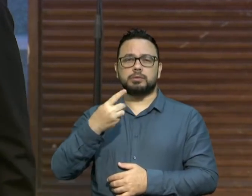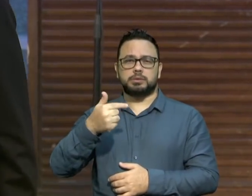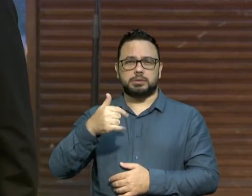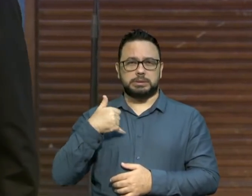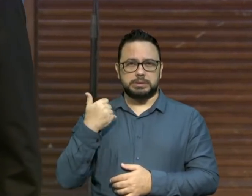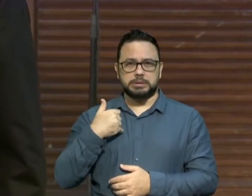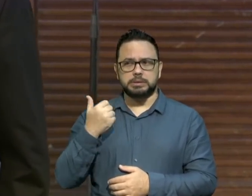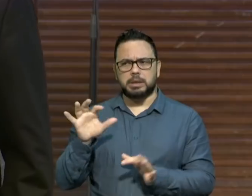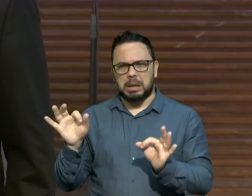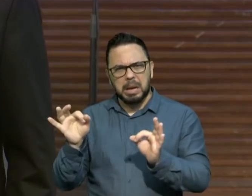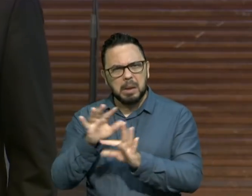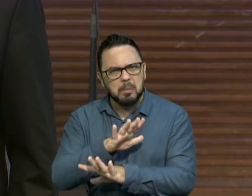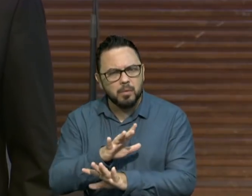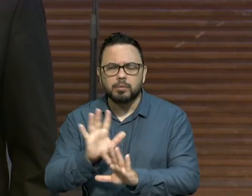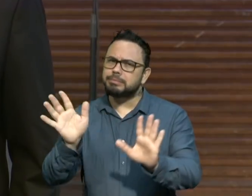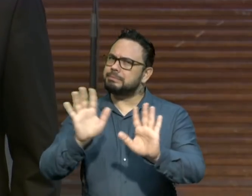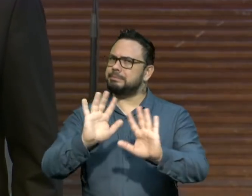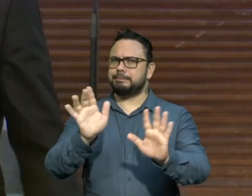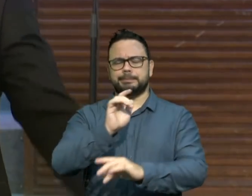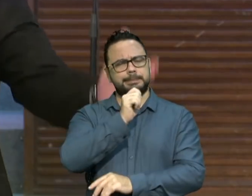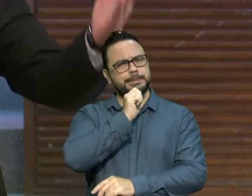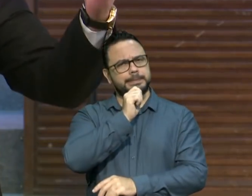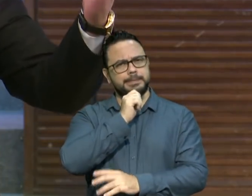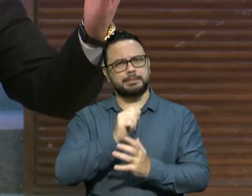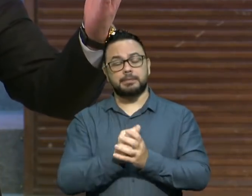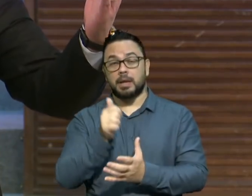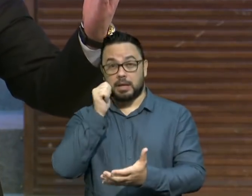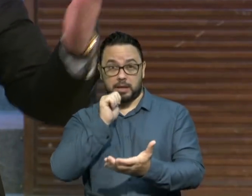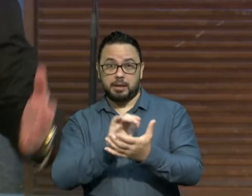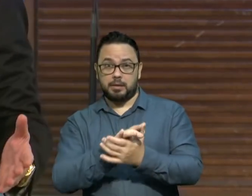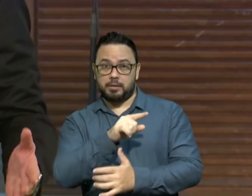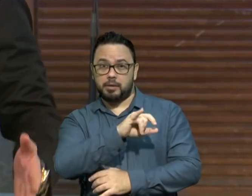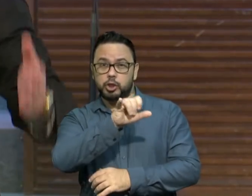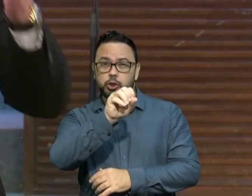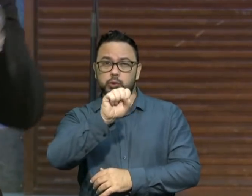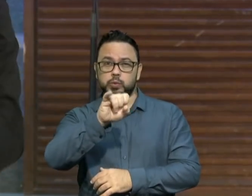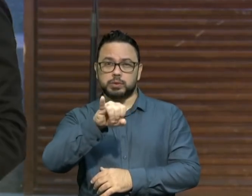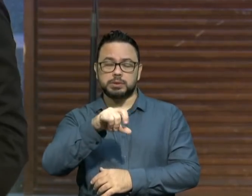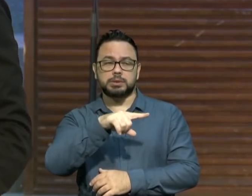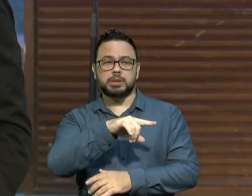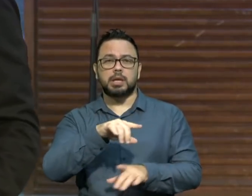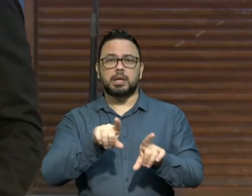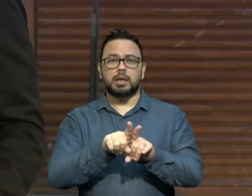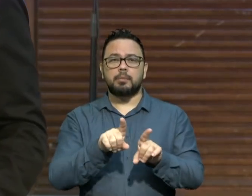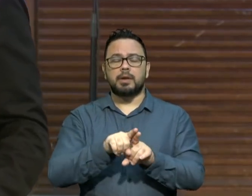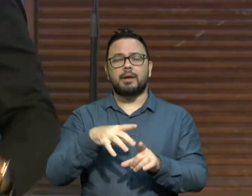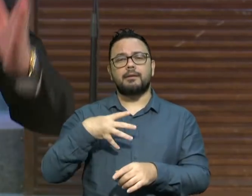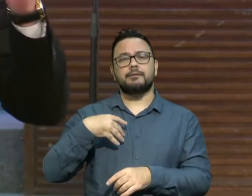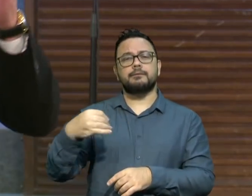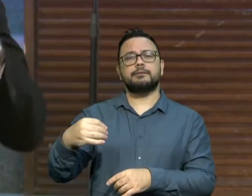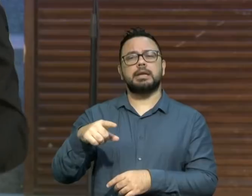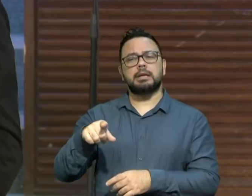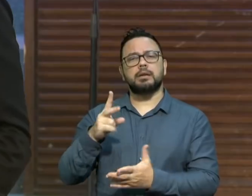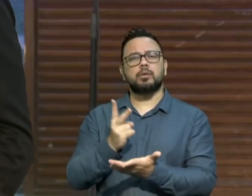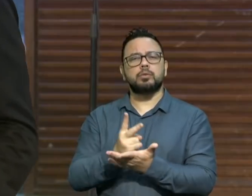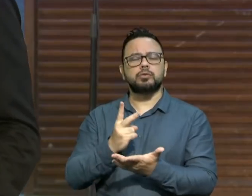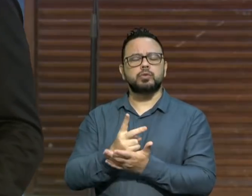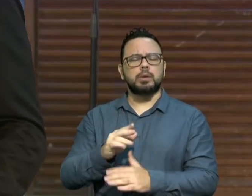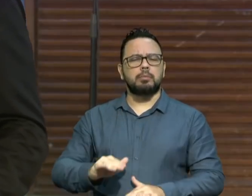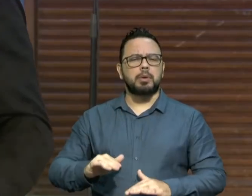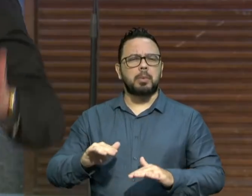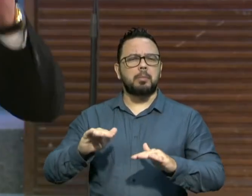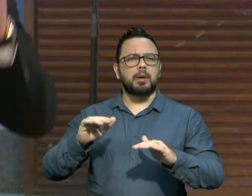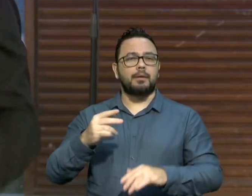tudo não não a sua amada esposa Josi a sua filhinha Rebeca vão continuar vivendo